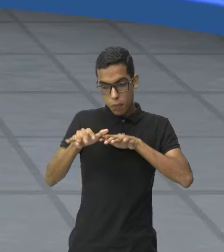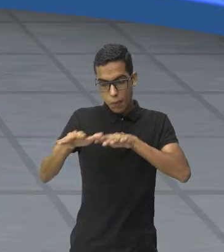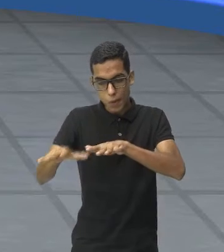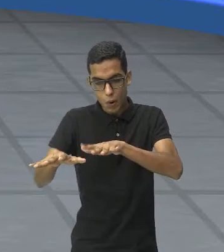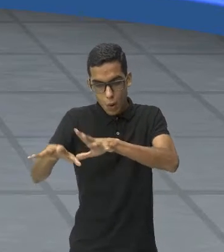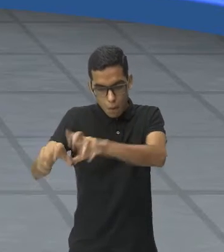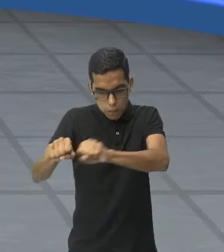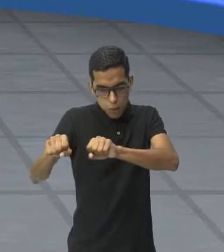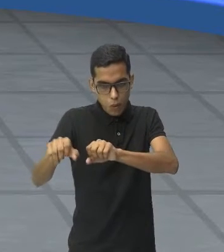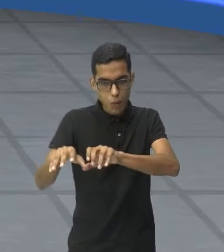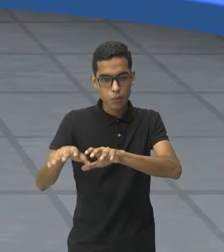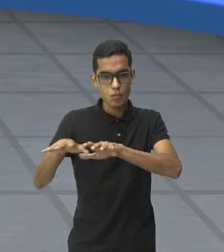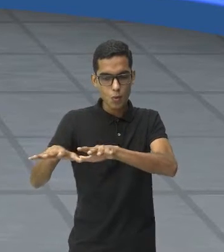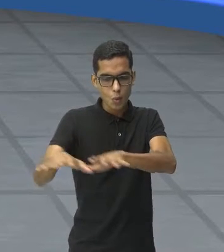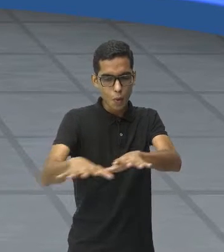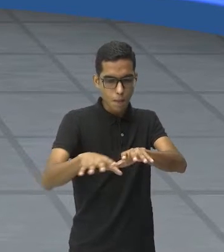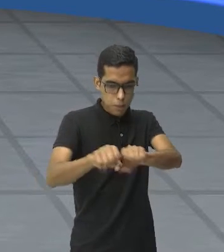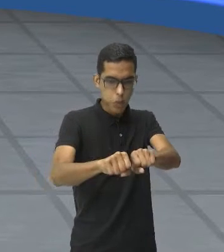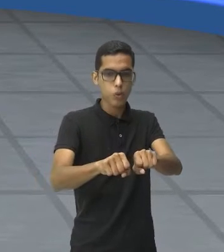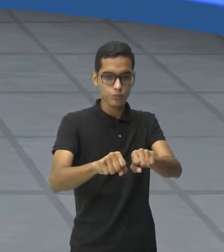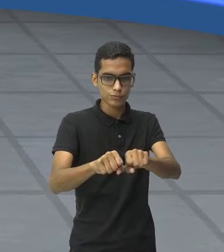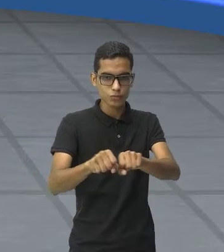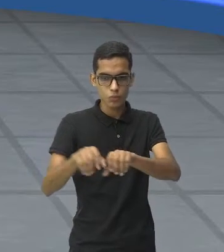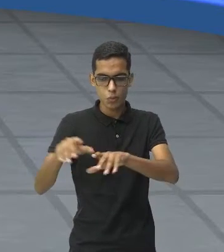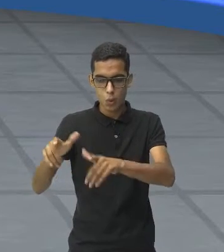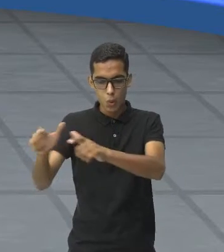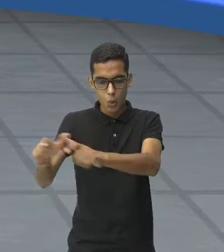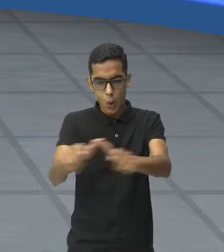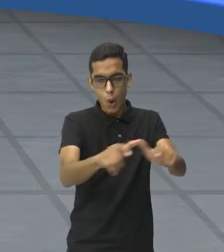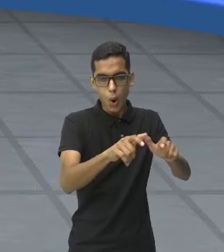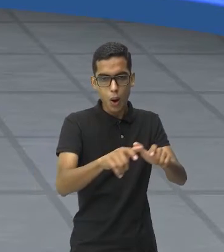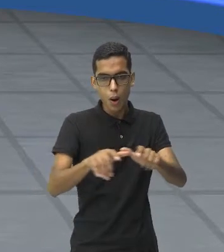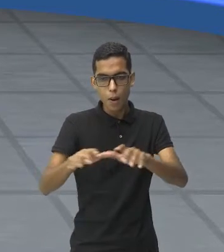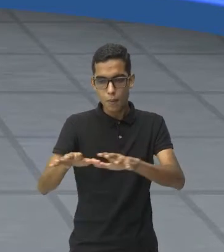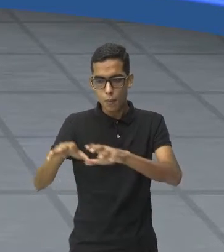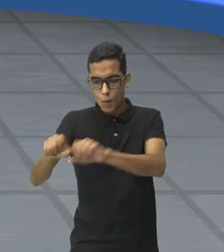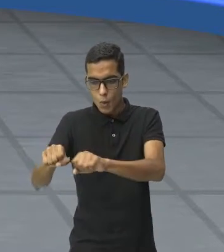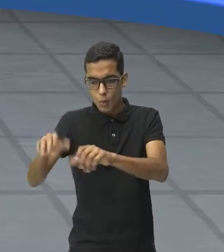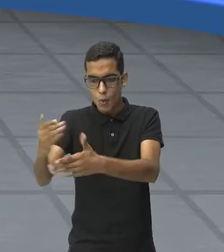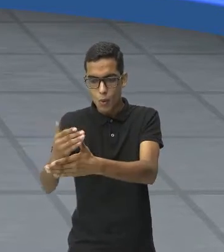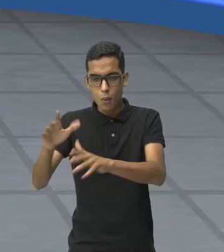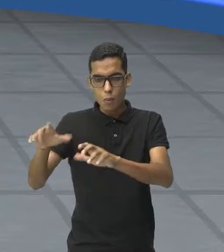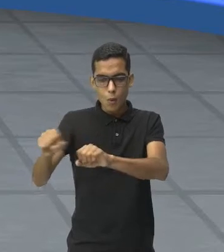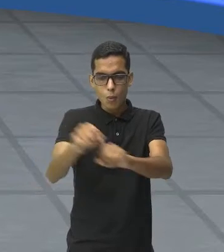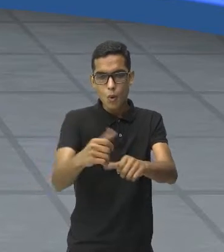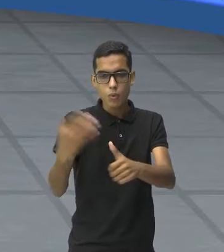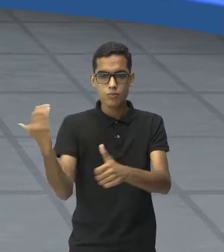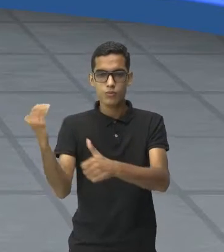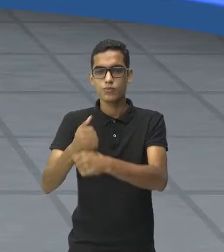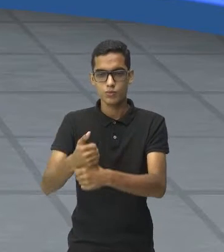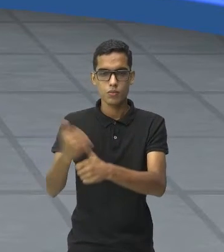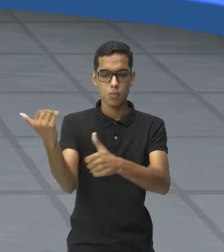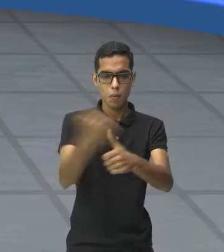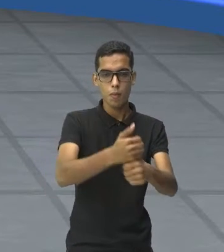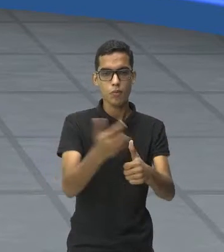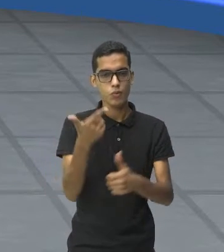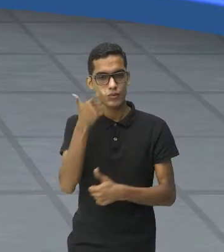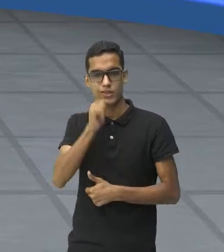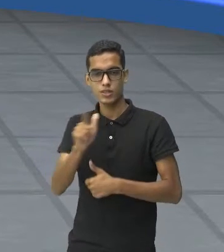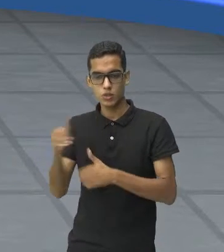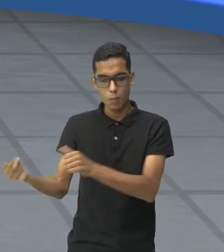elas foram cessando com o tempo. E agora a gente vai... E essa política escravista, obviamente, foi